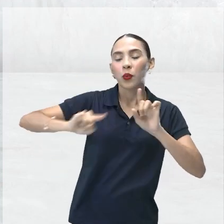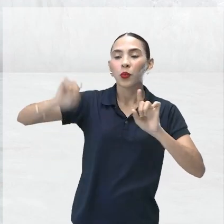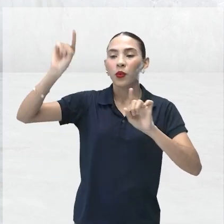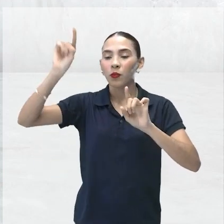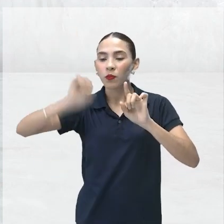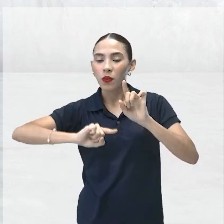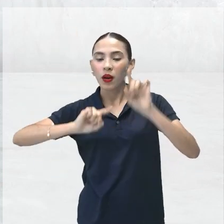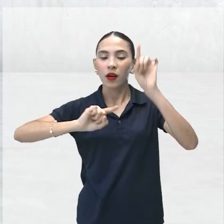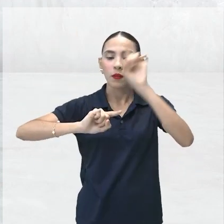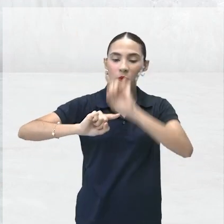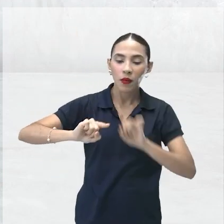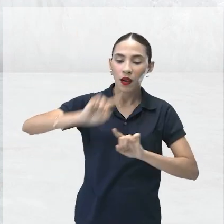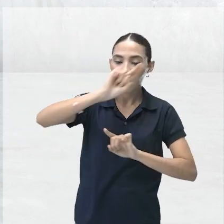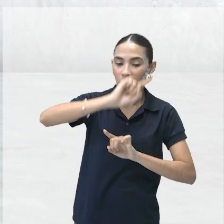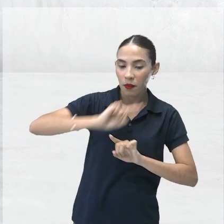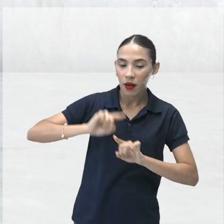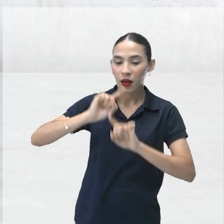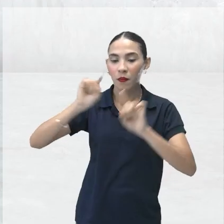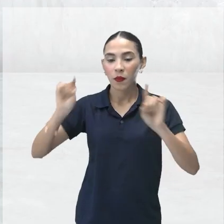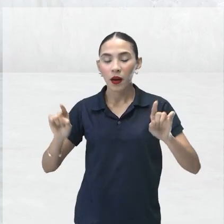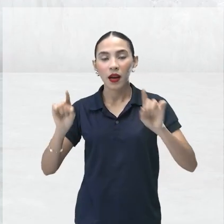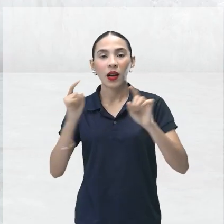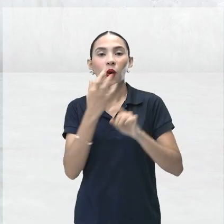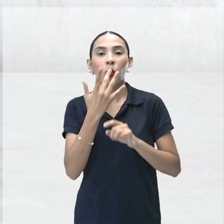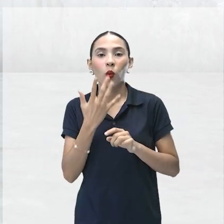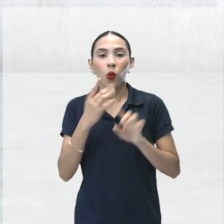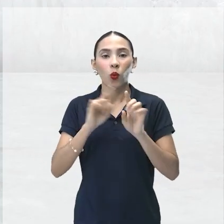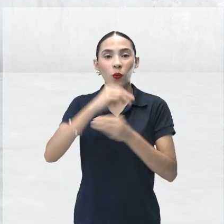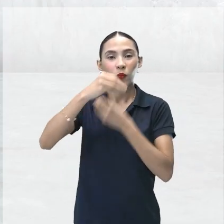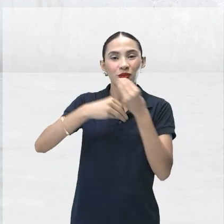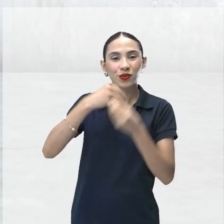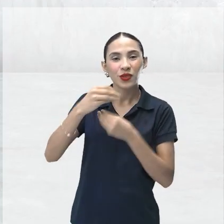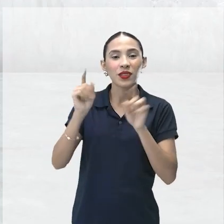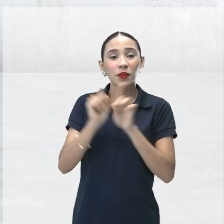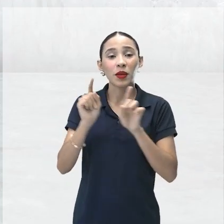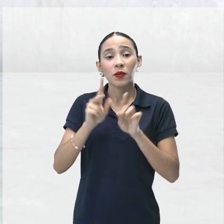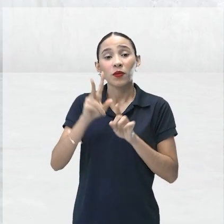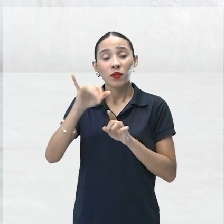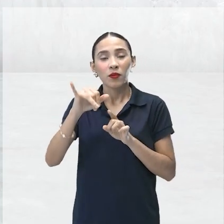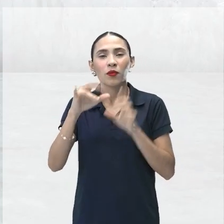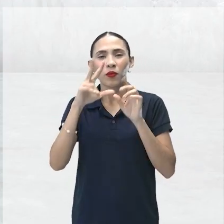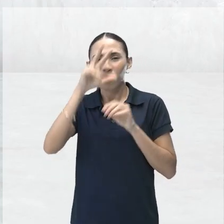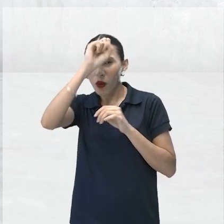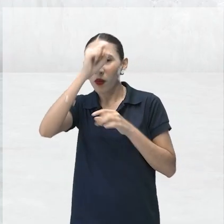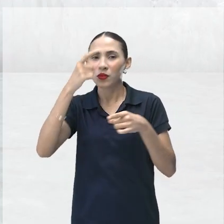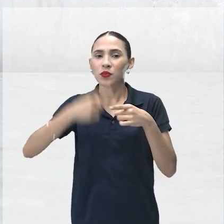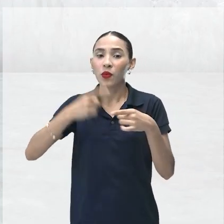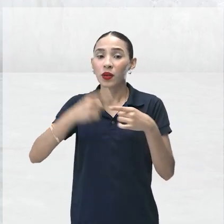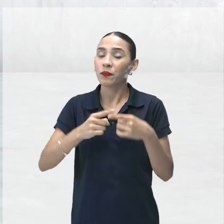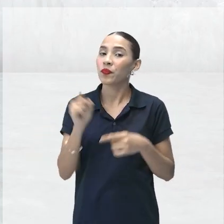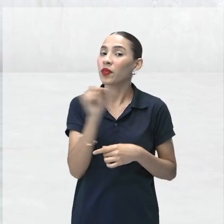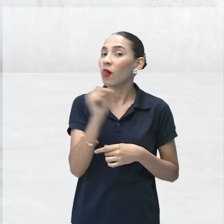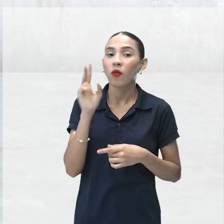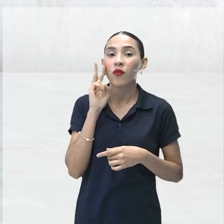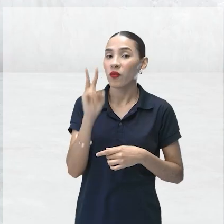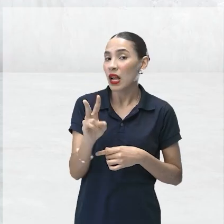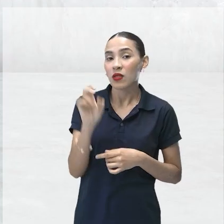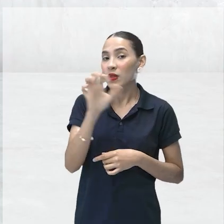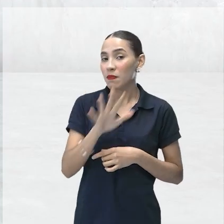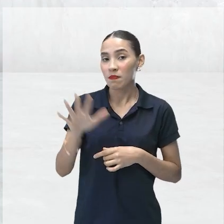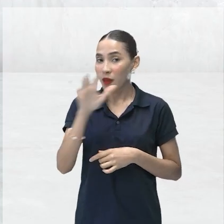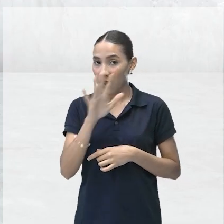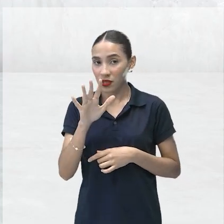onduladas, quebradas, poligonais, mas as cores elas vão estar predominando. Mas por quê? Nós não estamos vendo o quê?